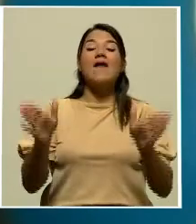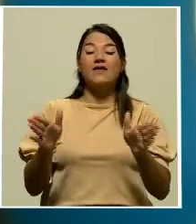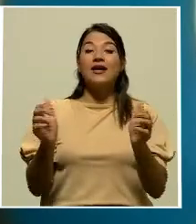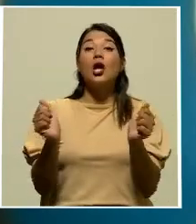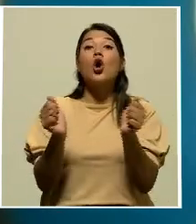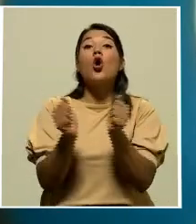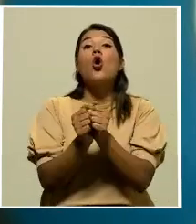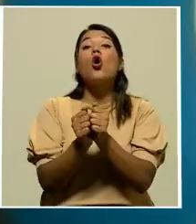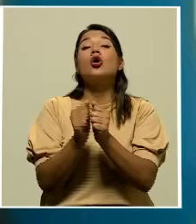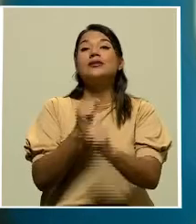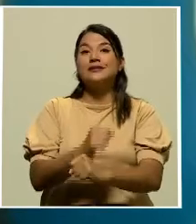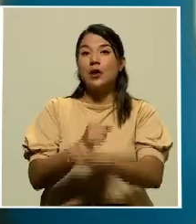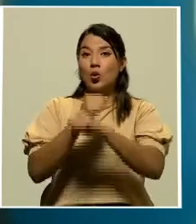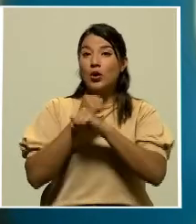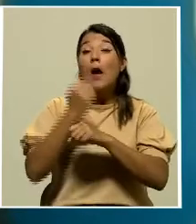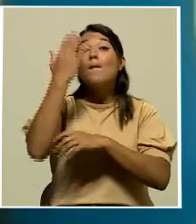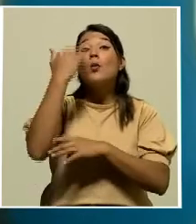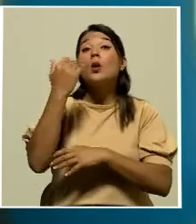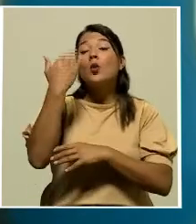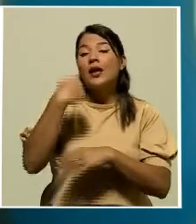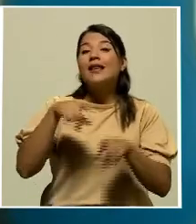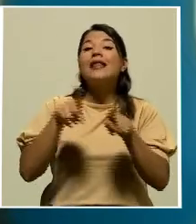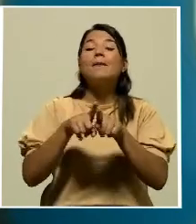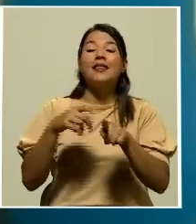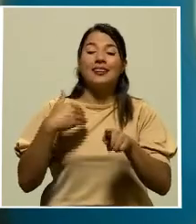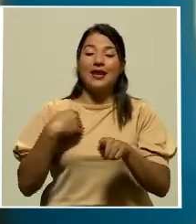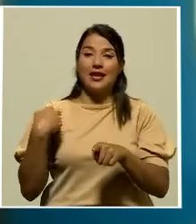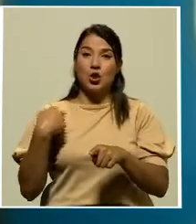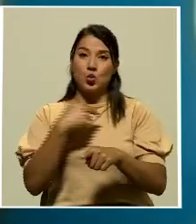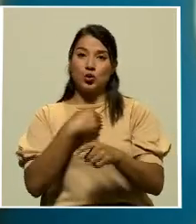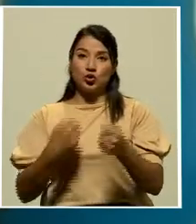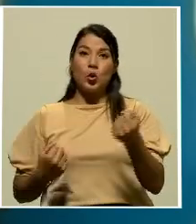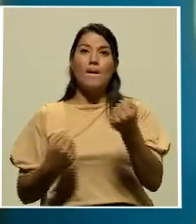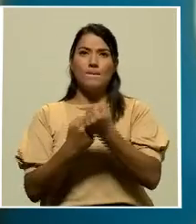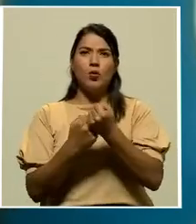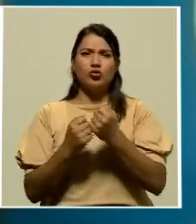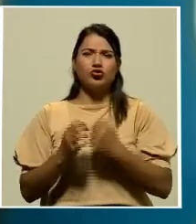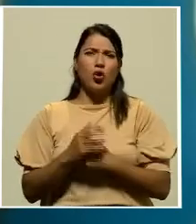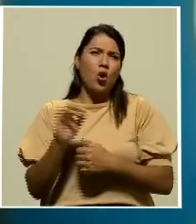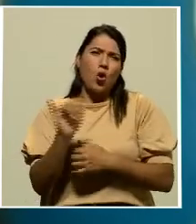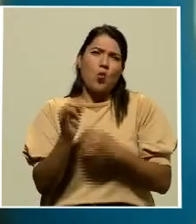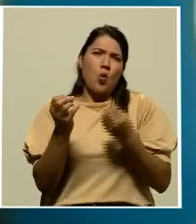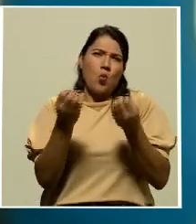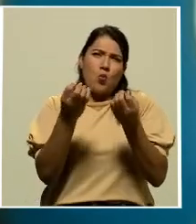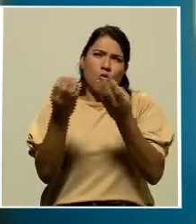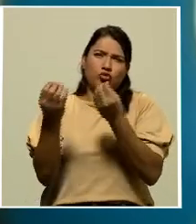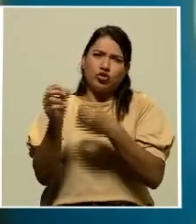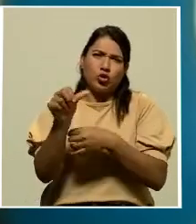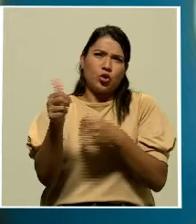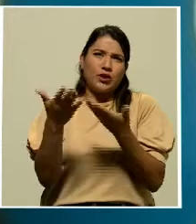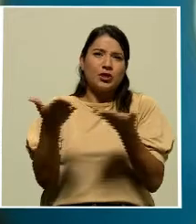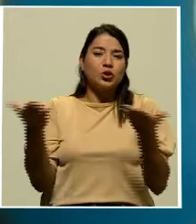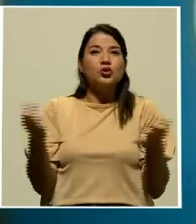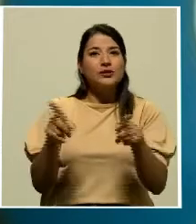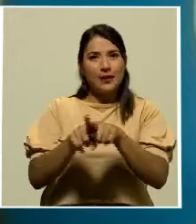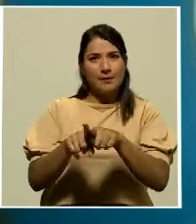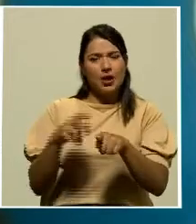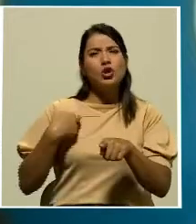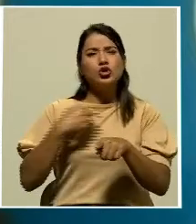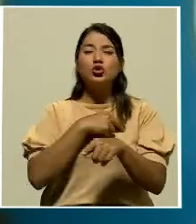segura, porque também tem um apoio nosso da UNICEF. É como muitos outros sócios também, não? Nós outros